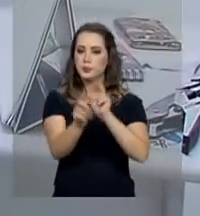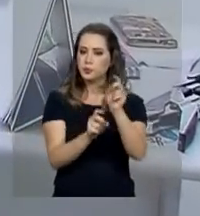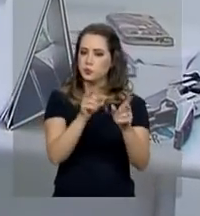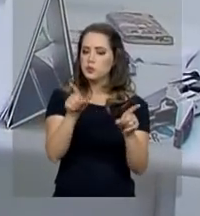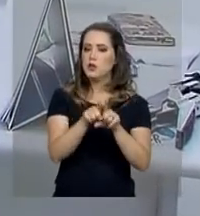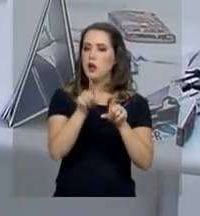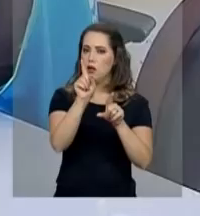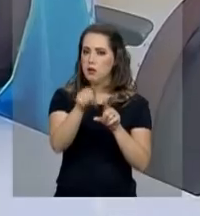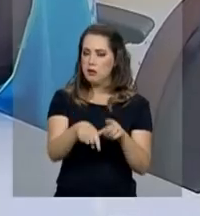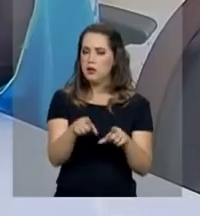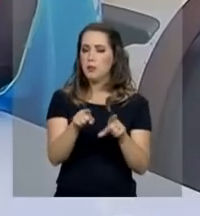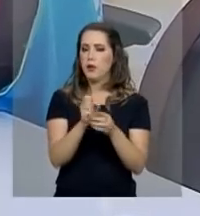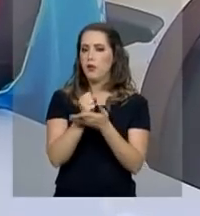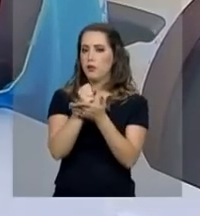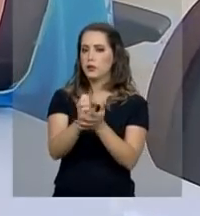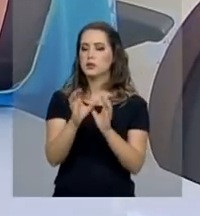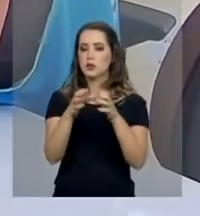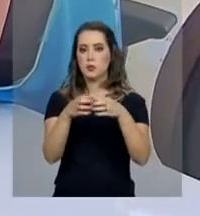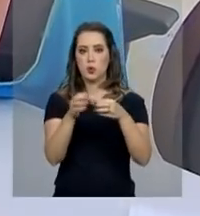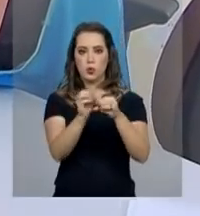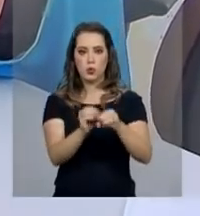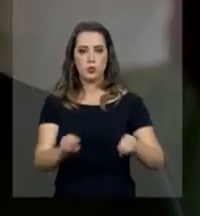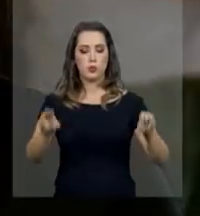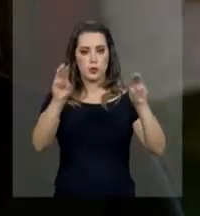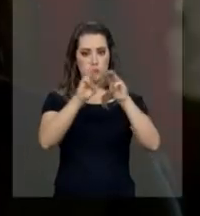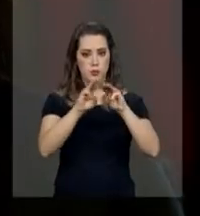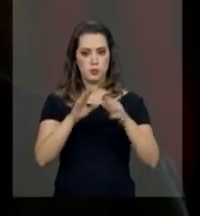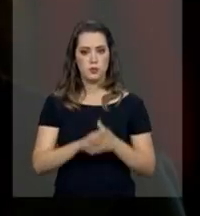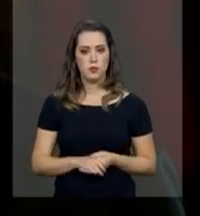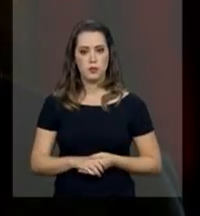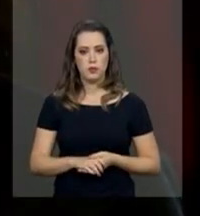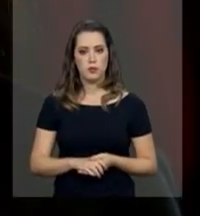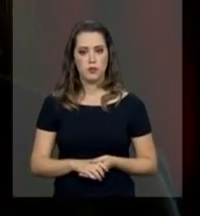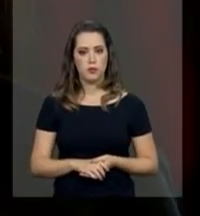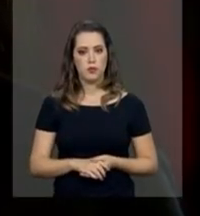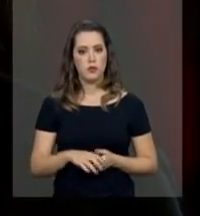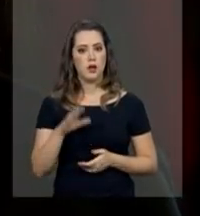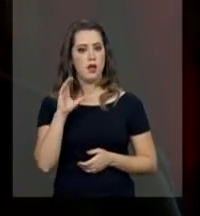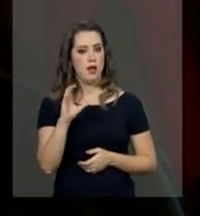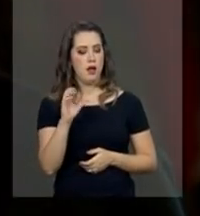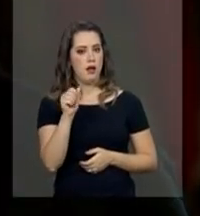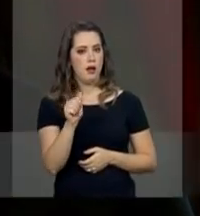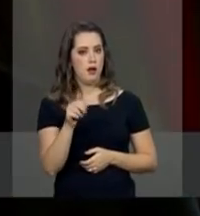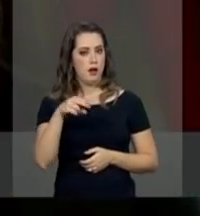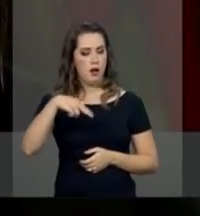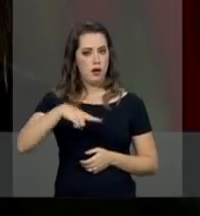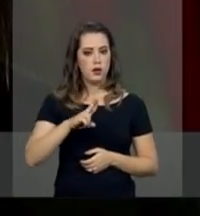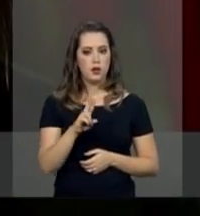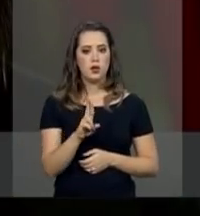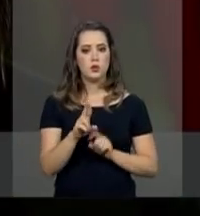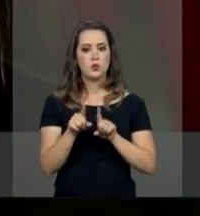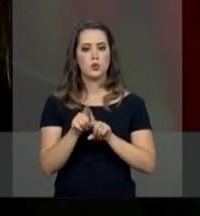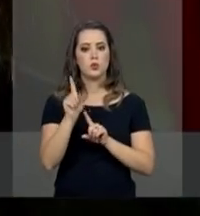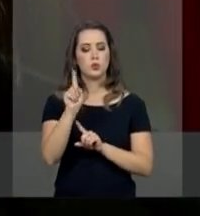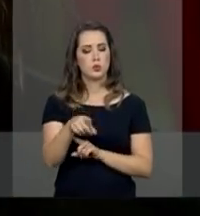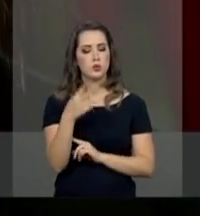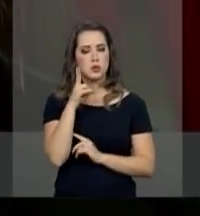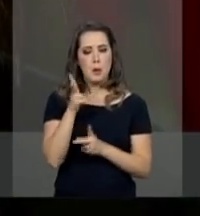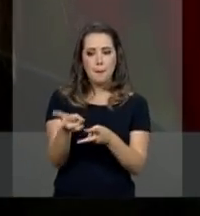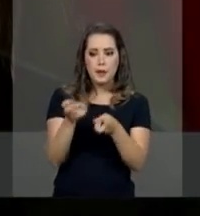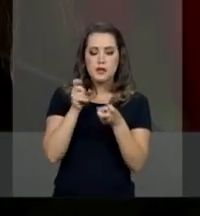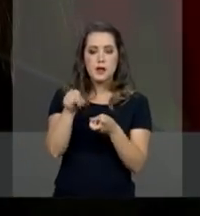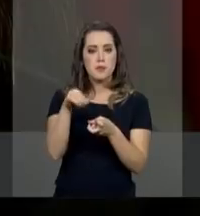agências internacionais ligadas às Nações Unidas. O Acnur também procura entender se existe uma necessidade específica que se possa ser